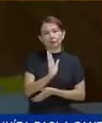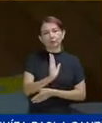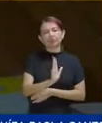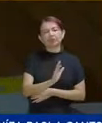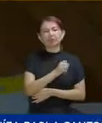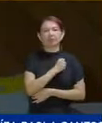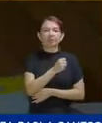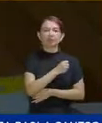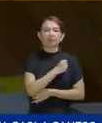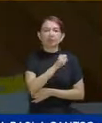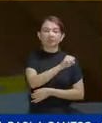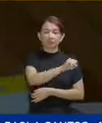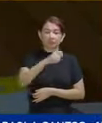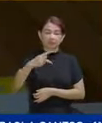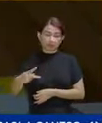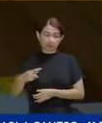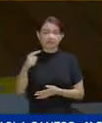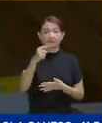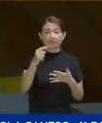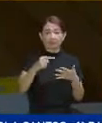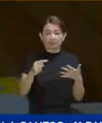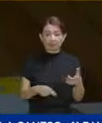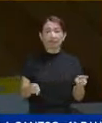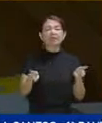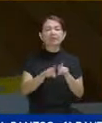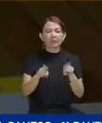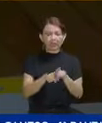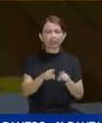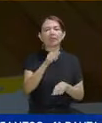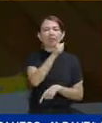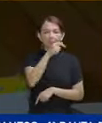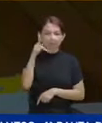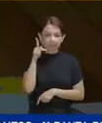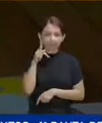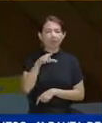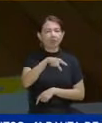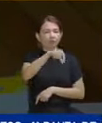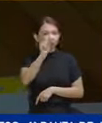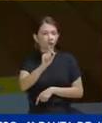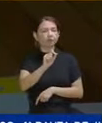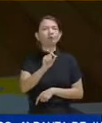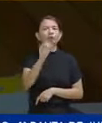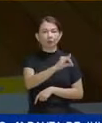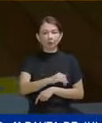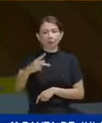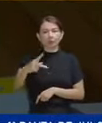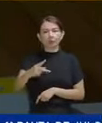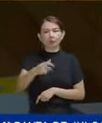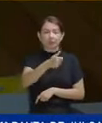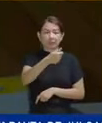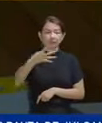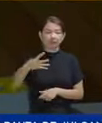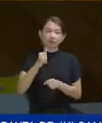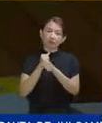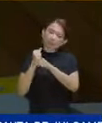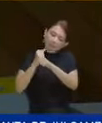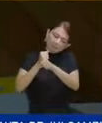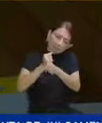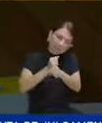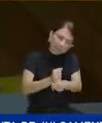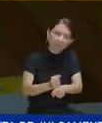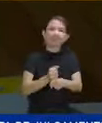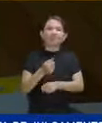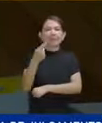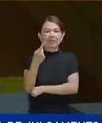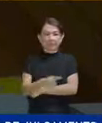Santa Catarina, Mato Grosso, Tocantins e no Amapá. E escolhi ser delegado de polícia no Oiapoque há 14 anos. Então, estou há 14 anos à